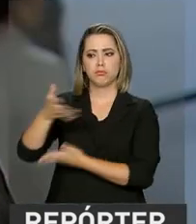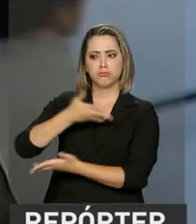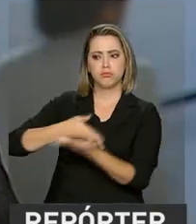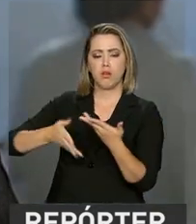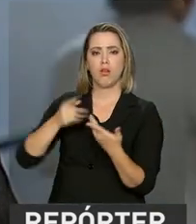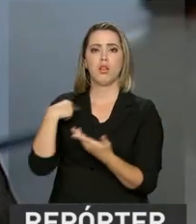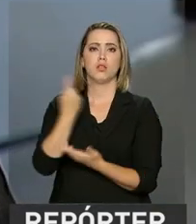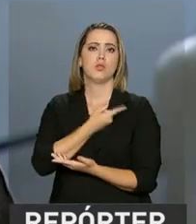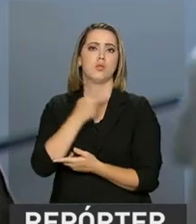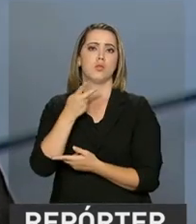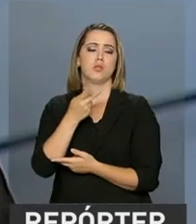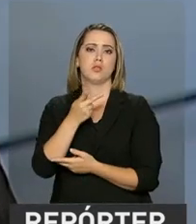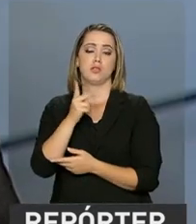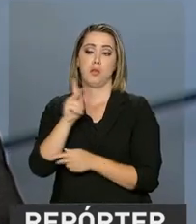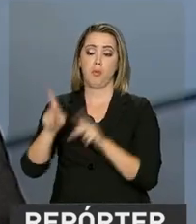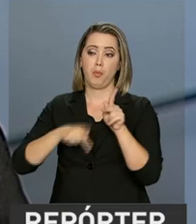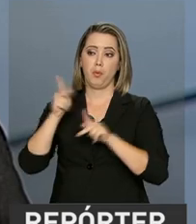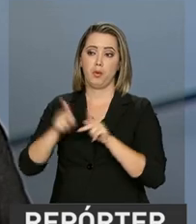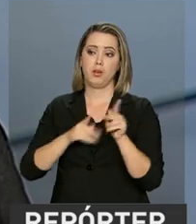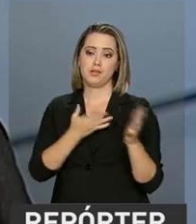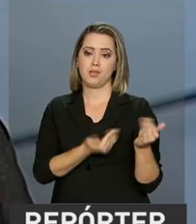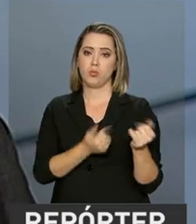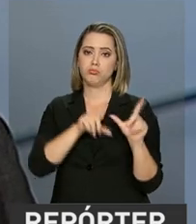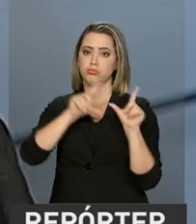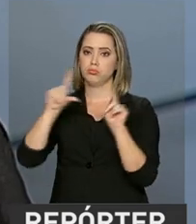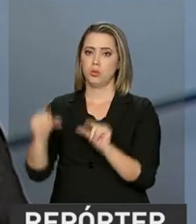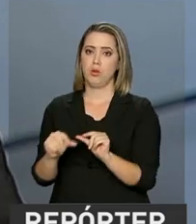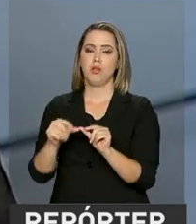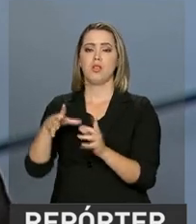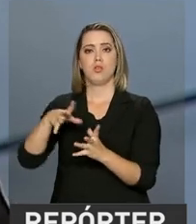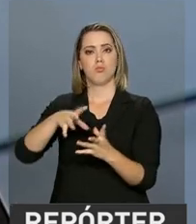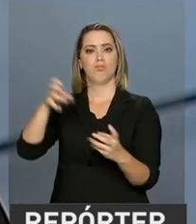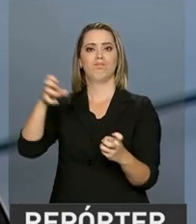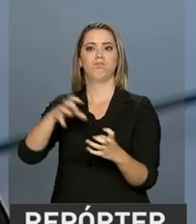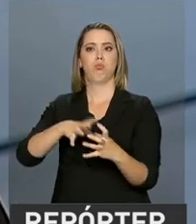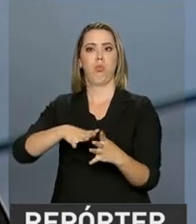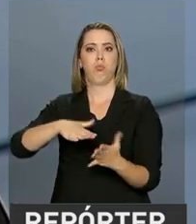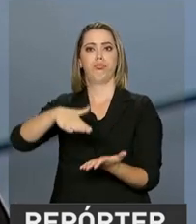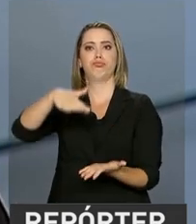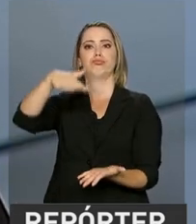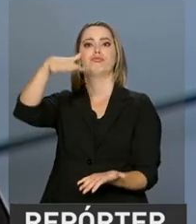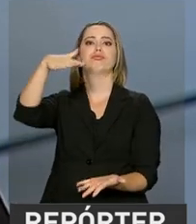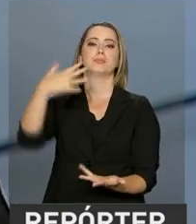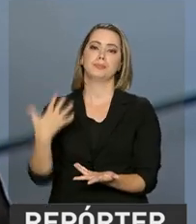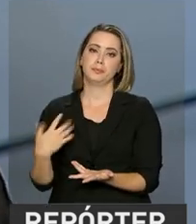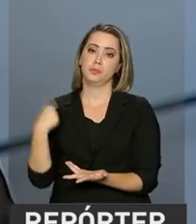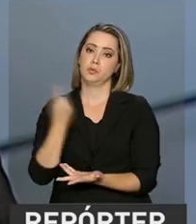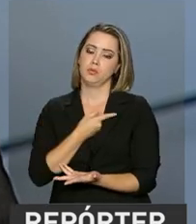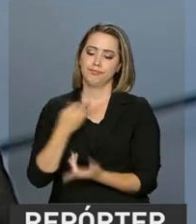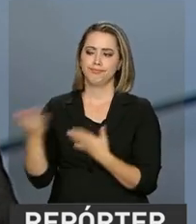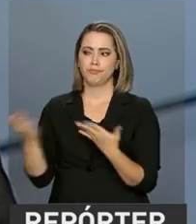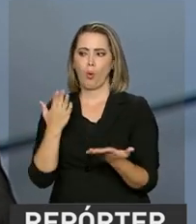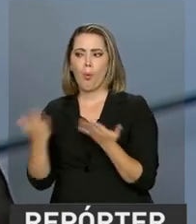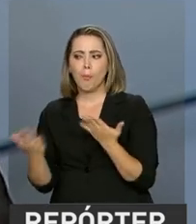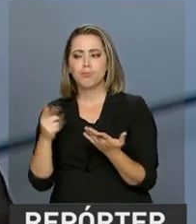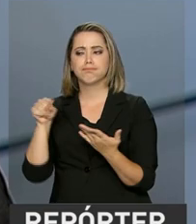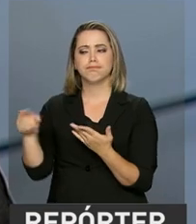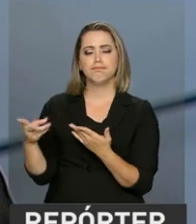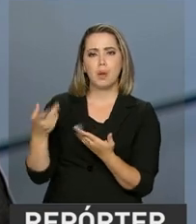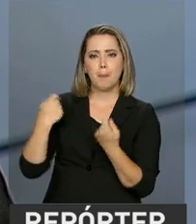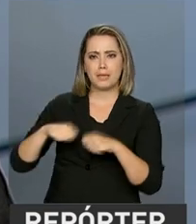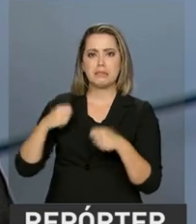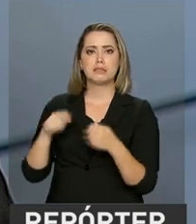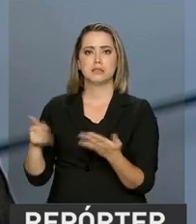população jovem diminuiu e a população mais idosa aumentou. Então, para fechar essa conta, é necessário